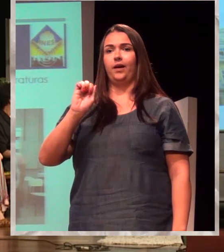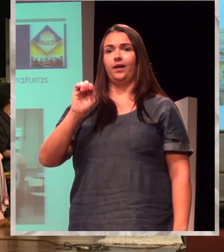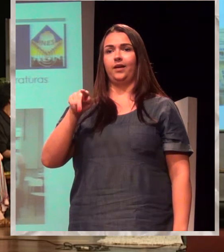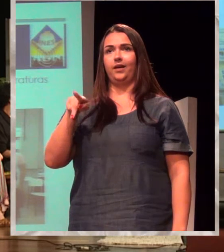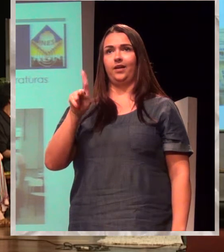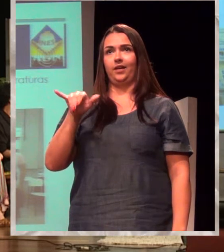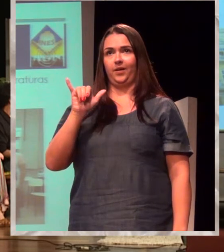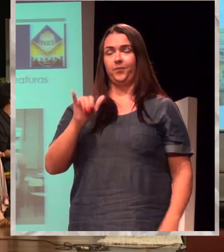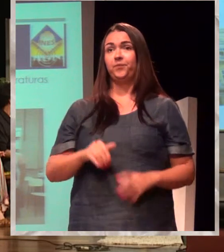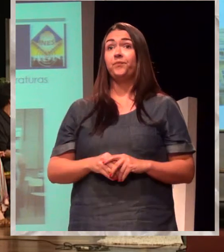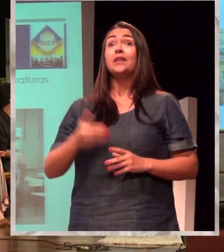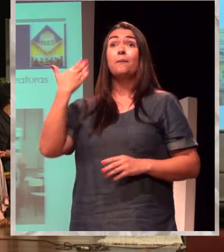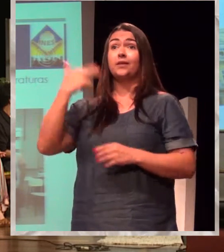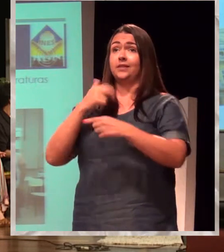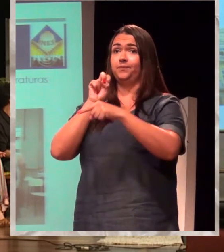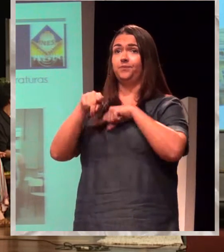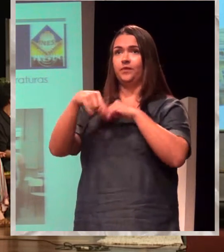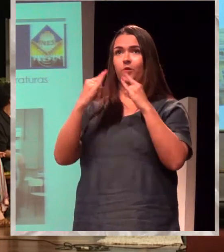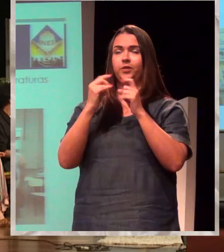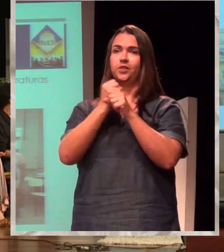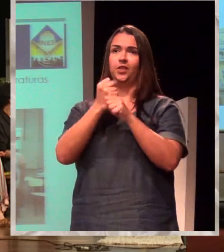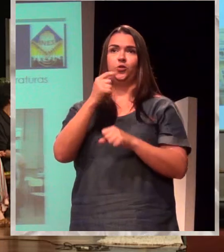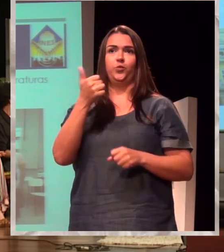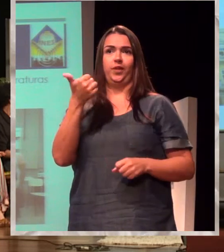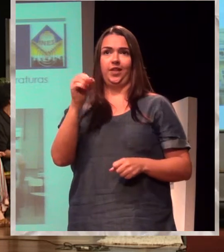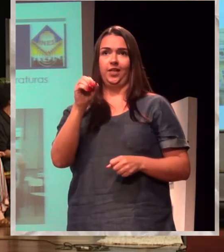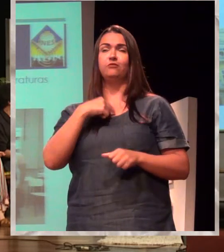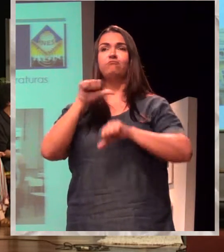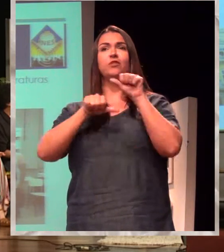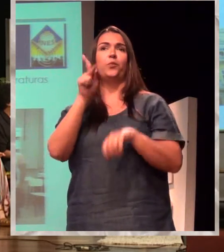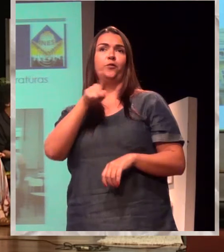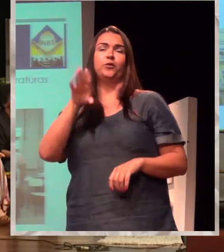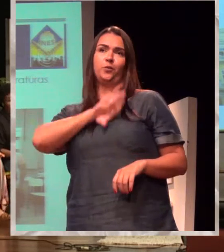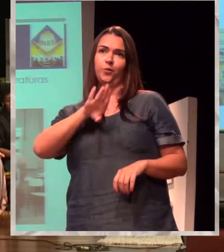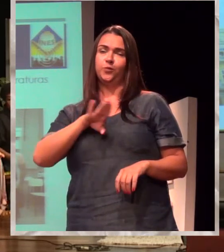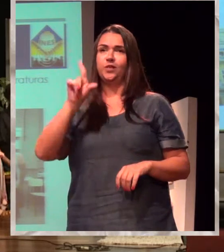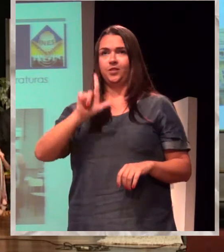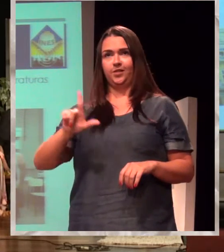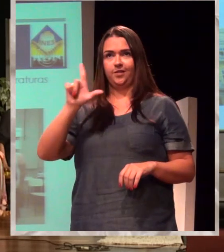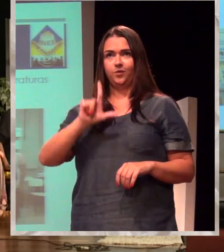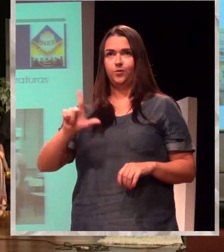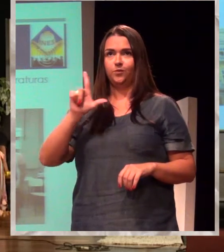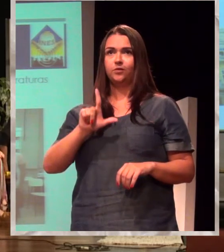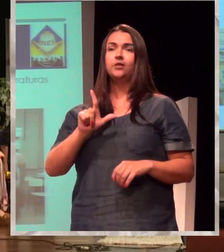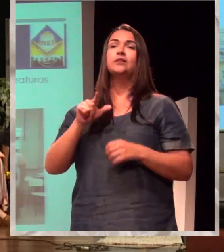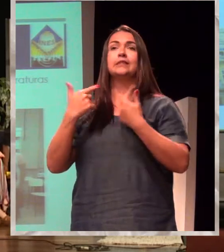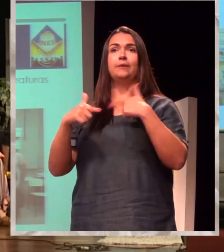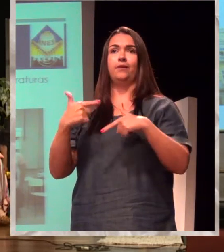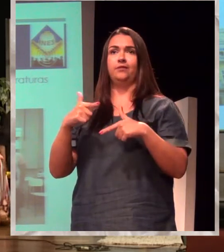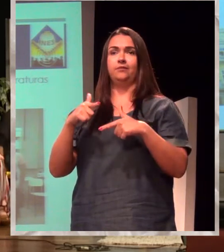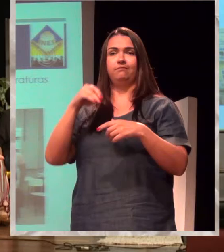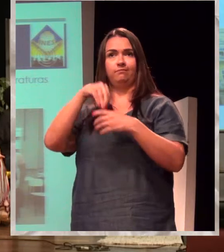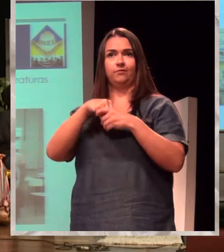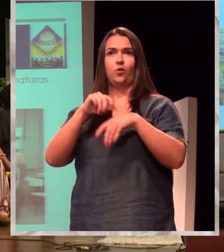Então, o começo, né, foi quando eu entrei no INES em 2010 e virei professora de português e literaturas já no